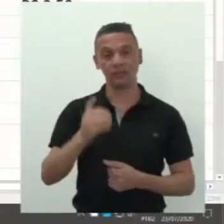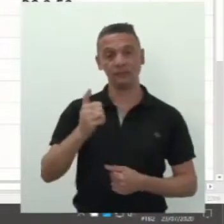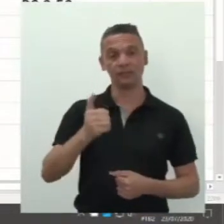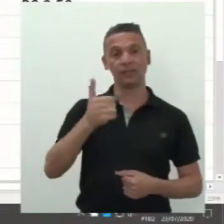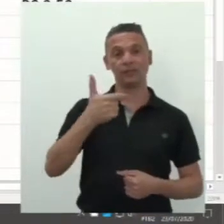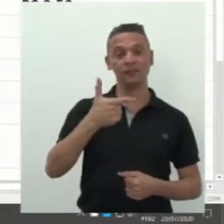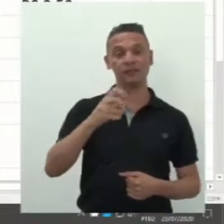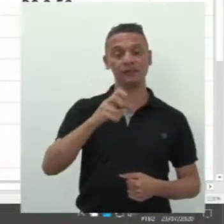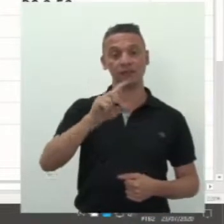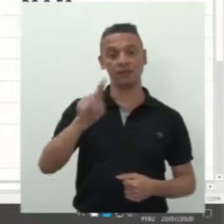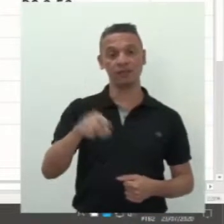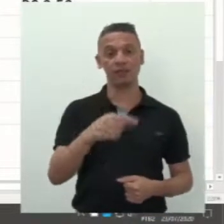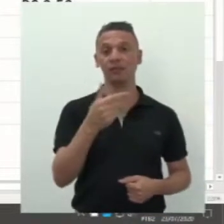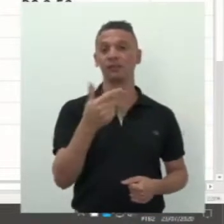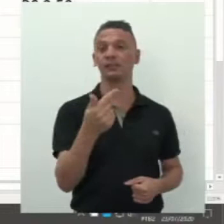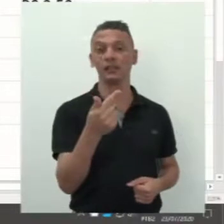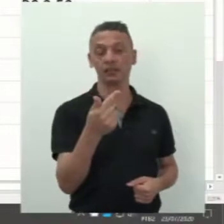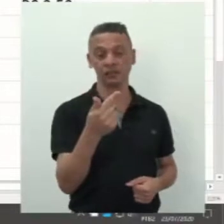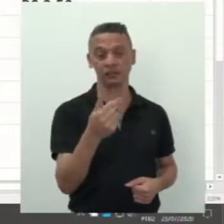125,7.